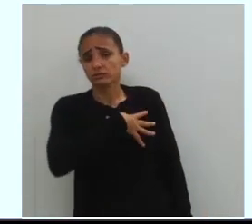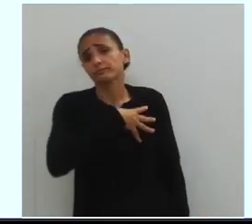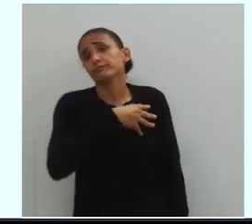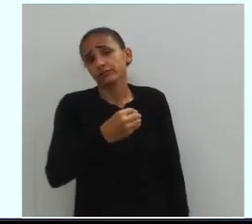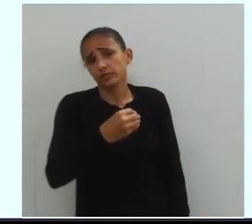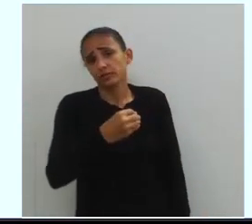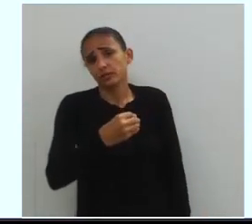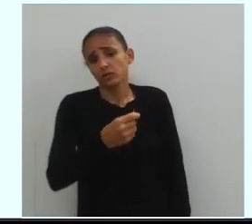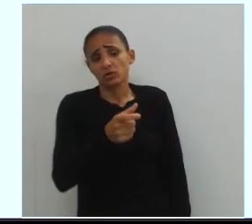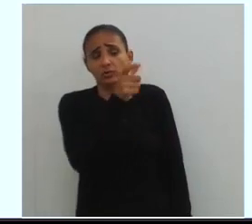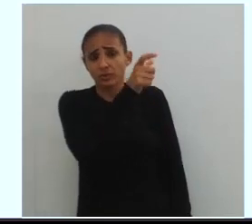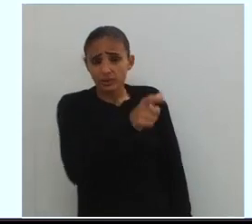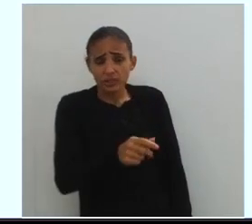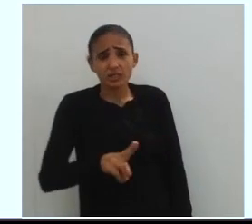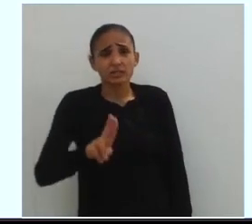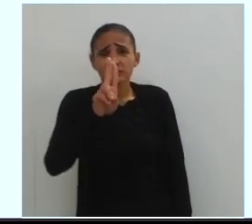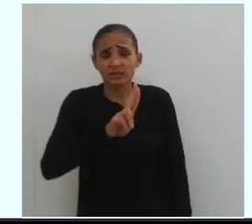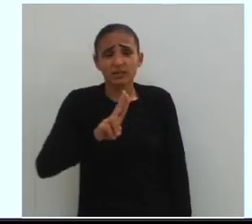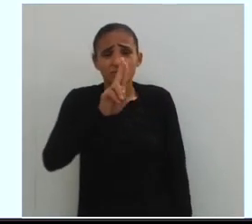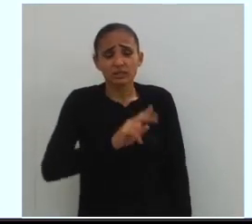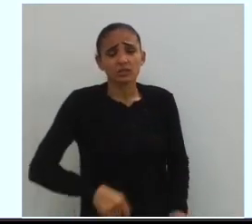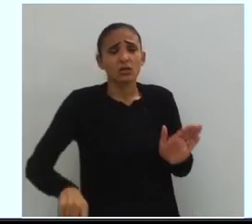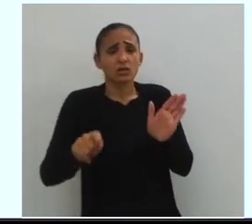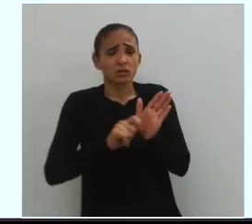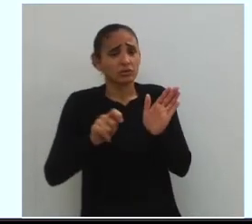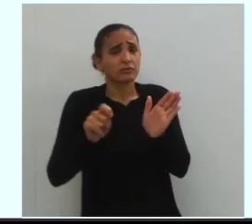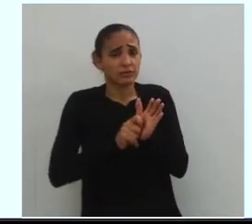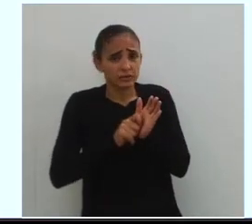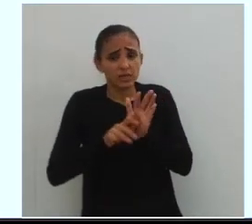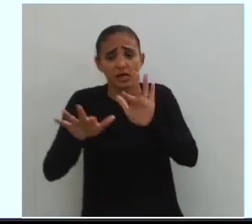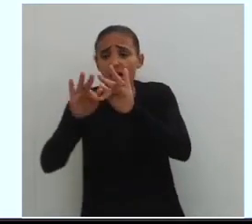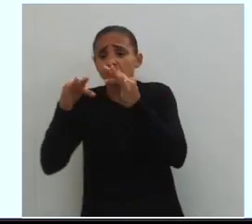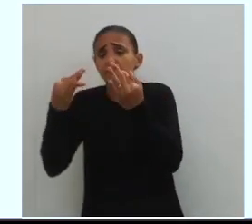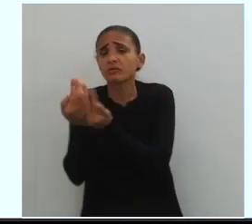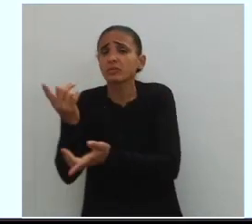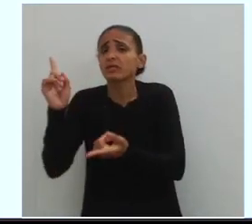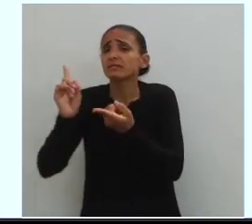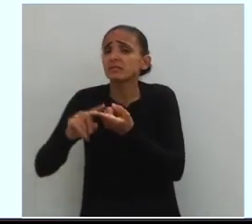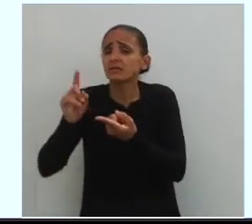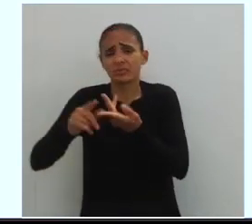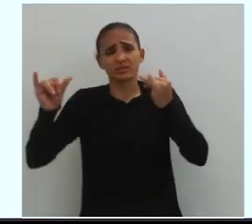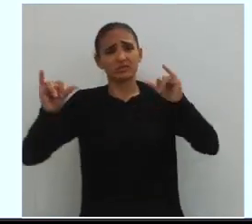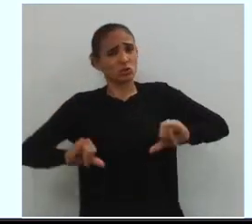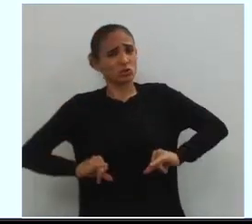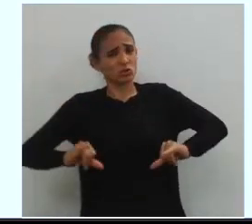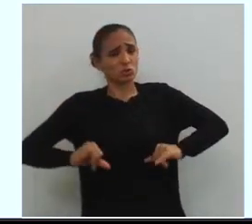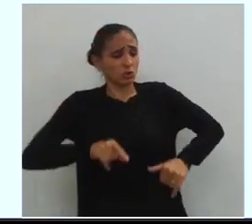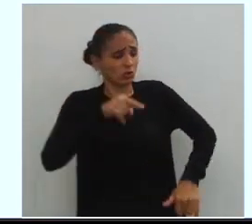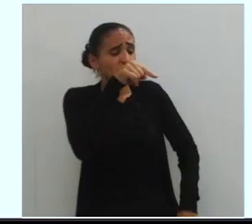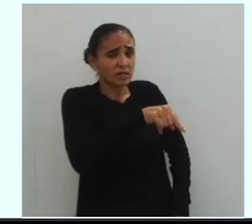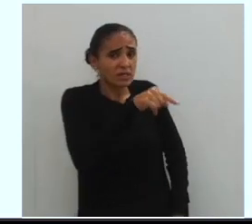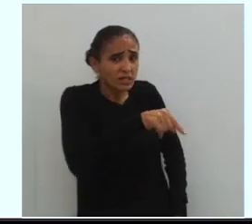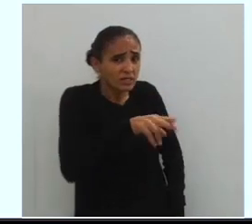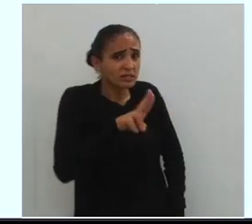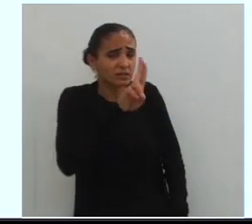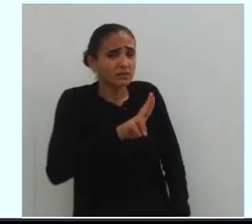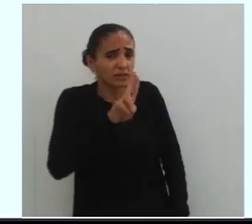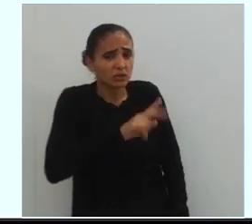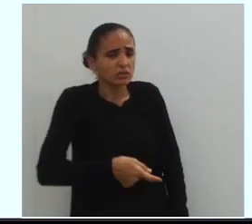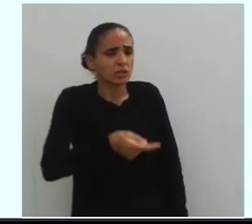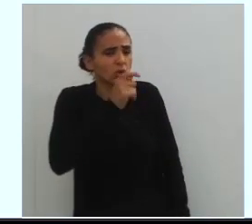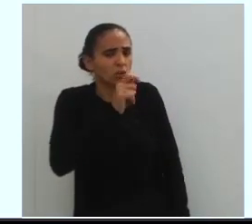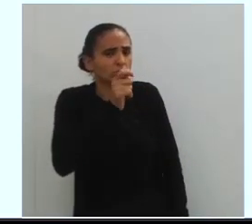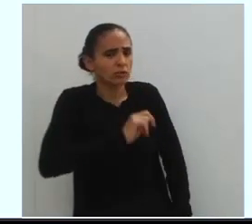drogas. Porque não é só o usuário de droga que sofre, não. A família também sofre. Então, ela também precisa de